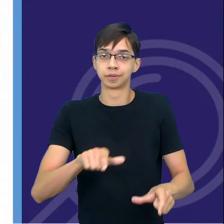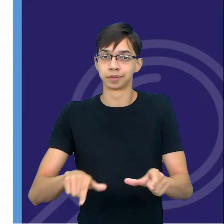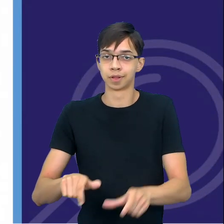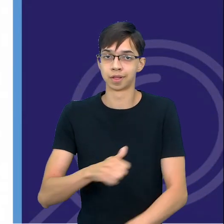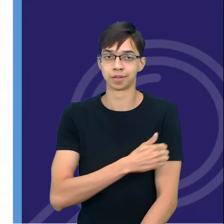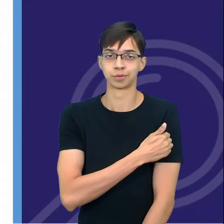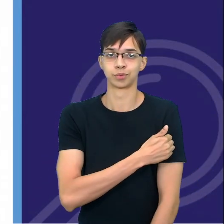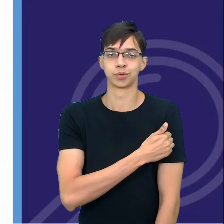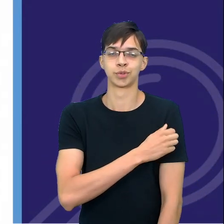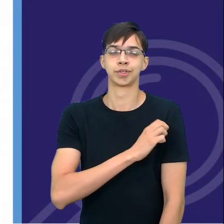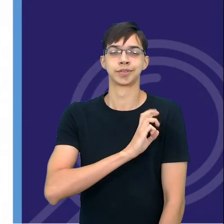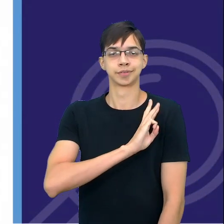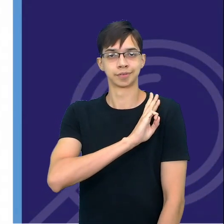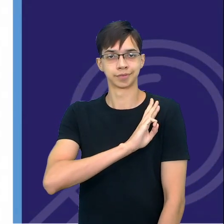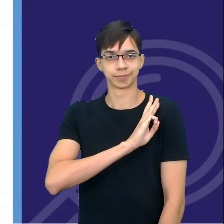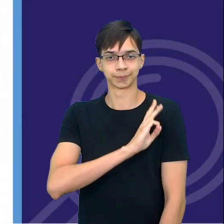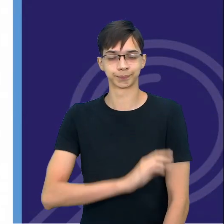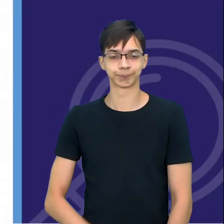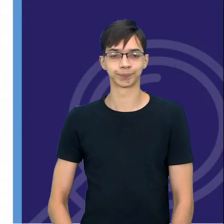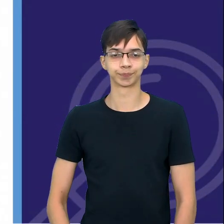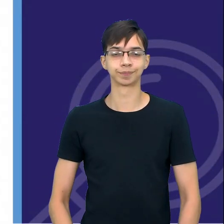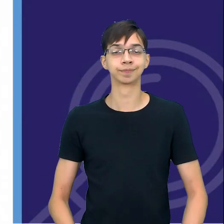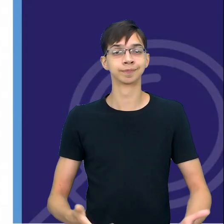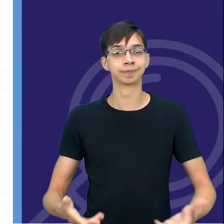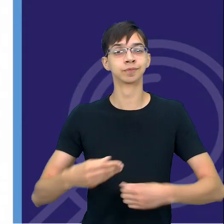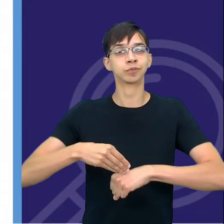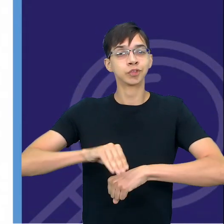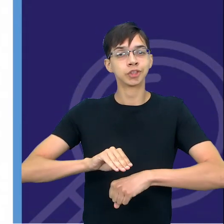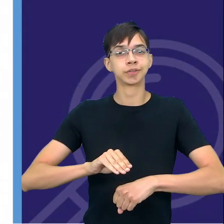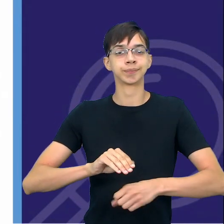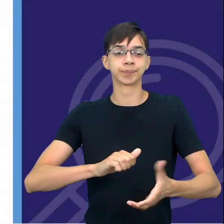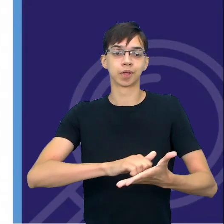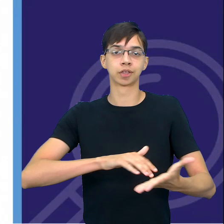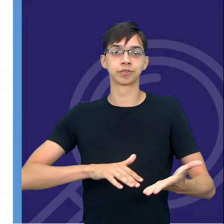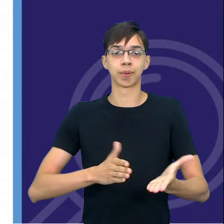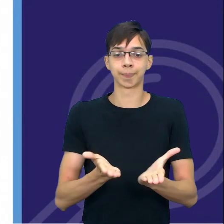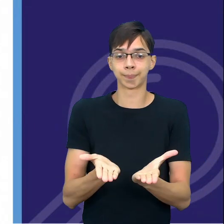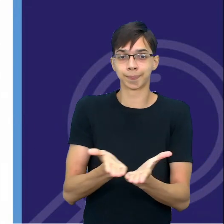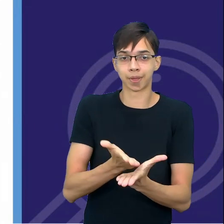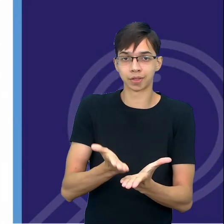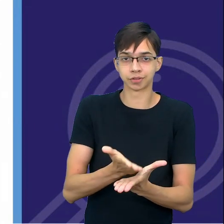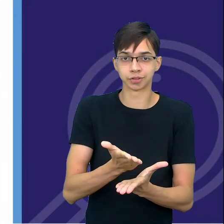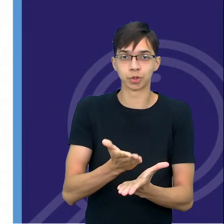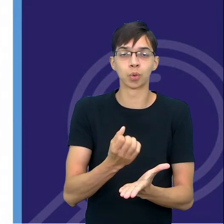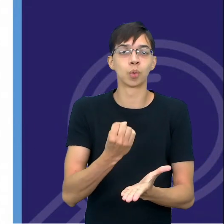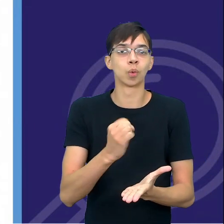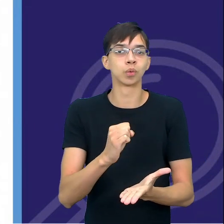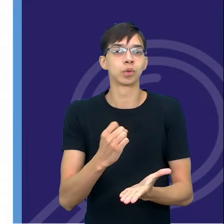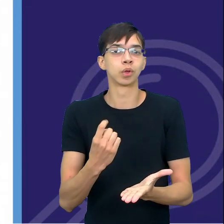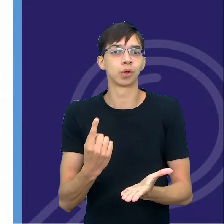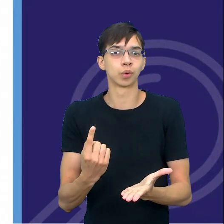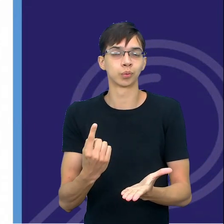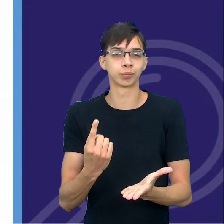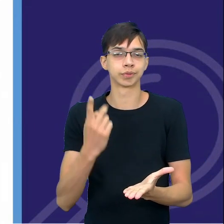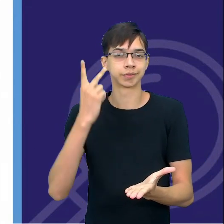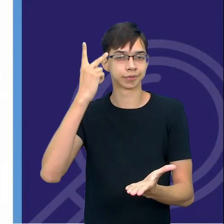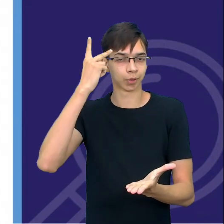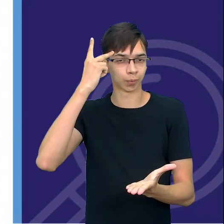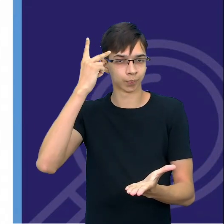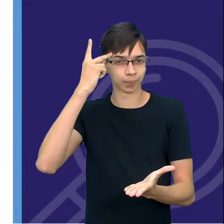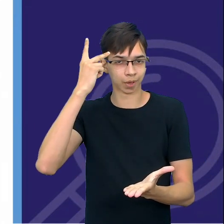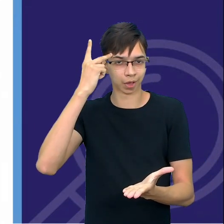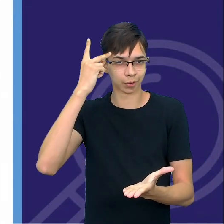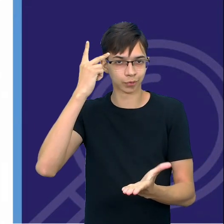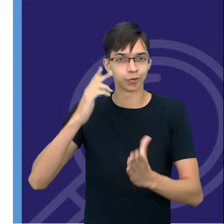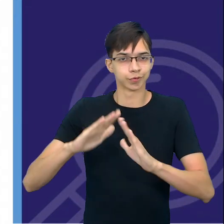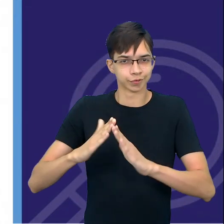a atividade que está disponível na página 81 do caderno do aluno do São Paulo Faz Escola. Então, vamos acompanhar comigo no slide,